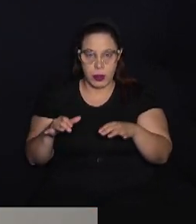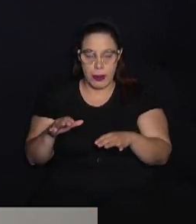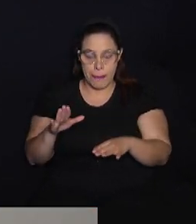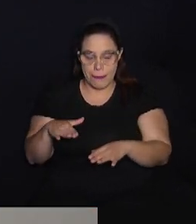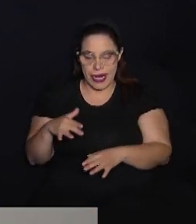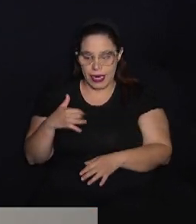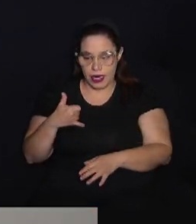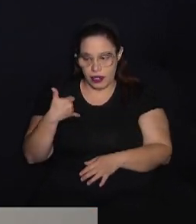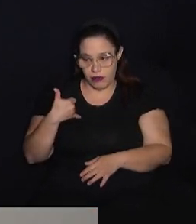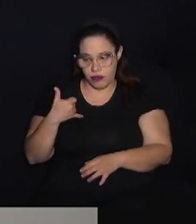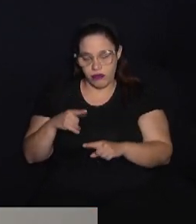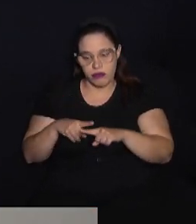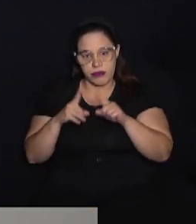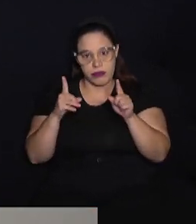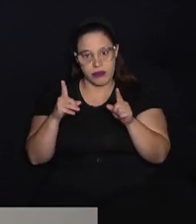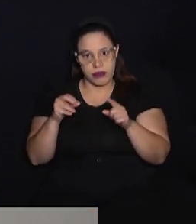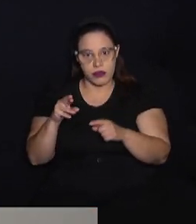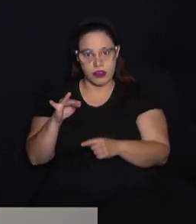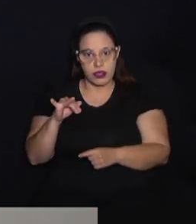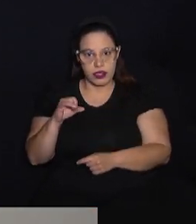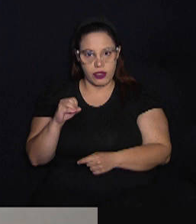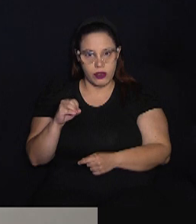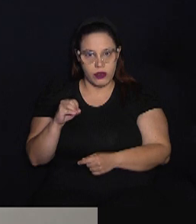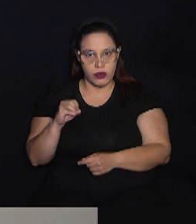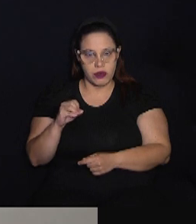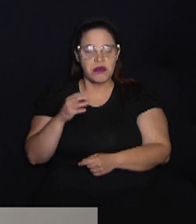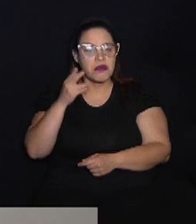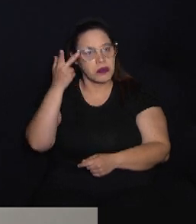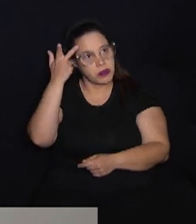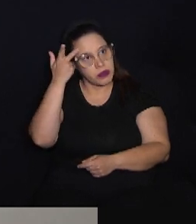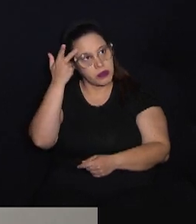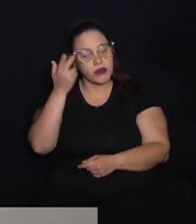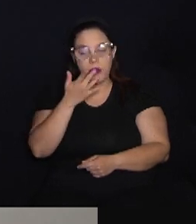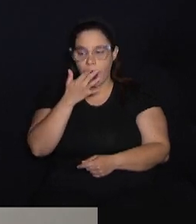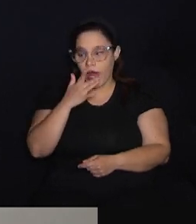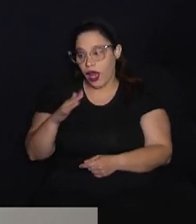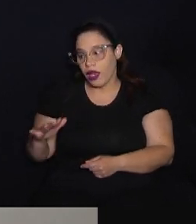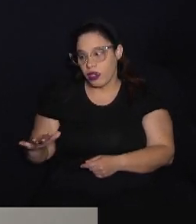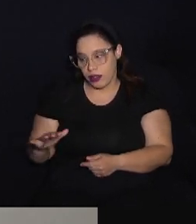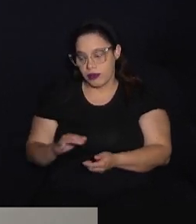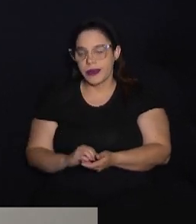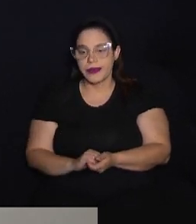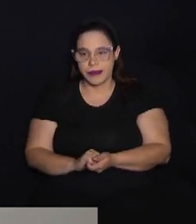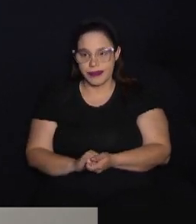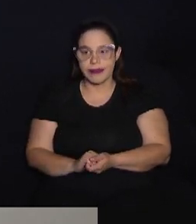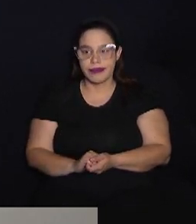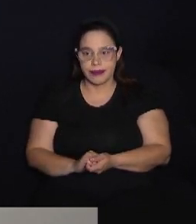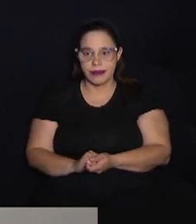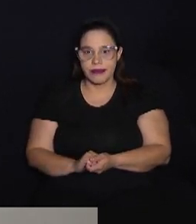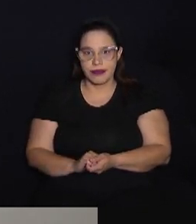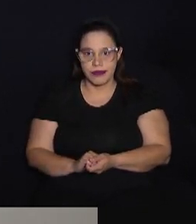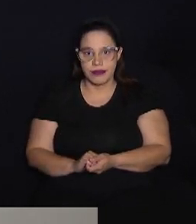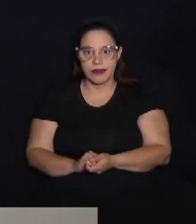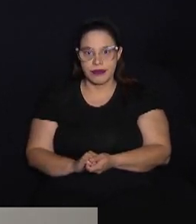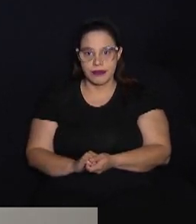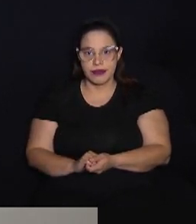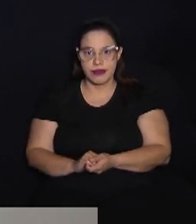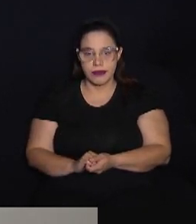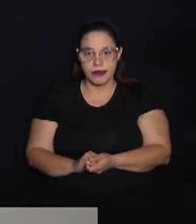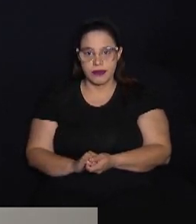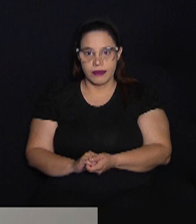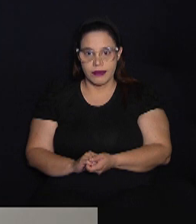idade, mas existe vitiligo que é comum até em crianças. Existem um número bem exuberante de